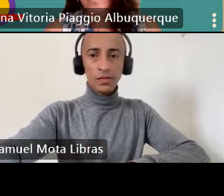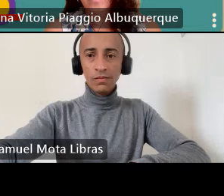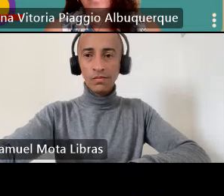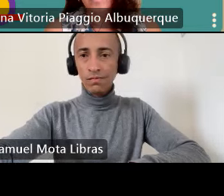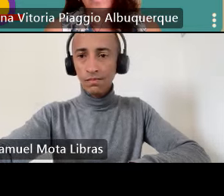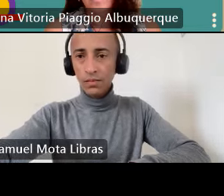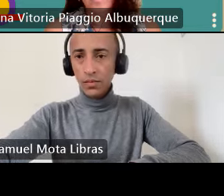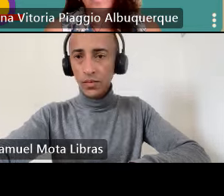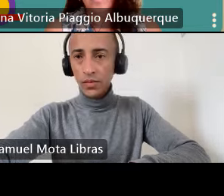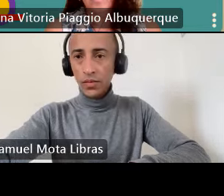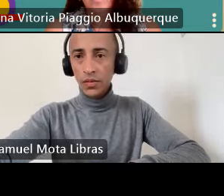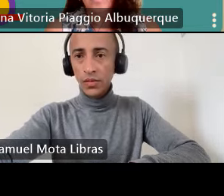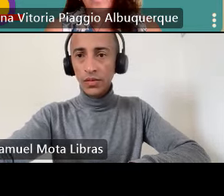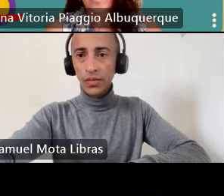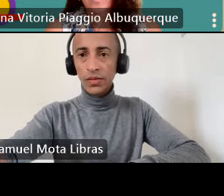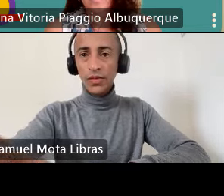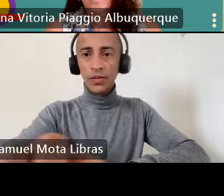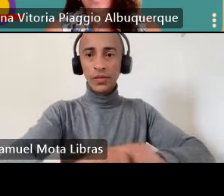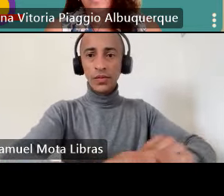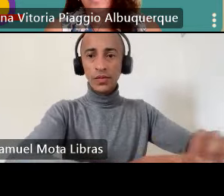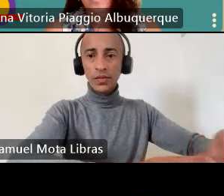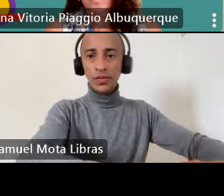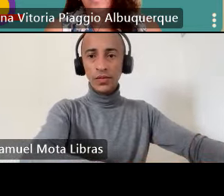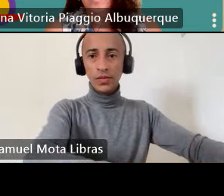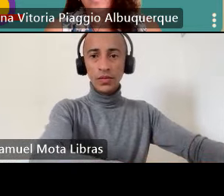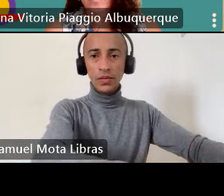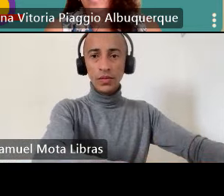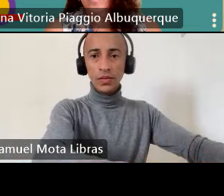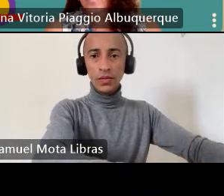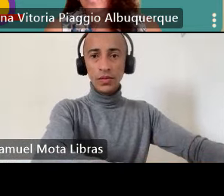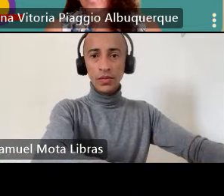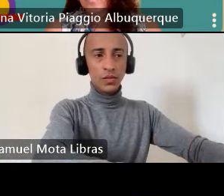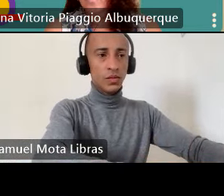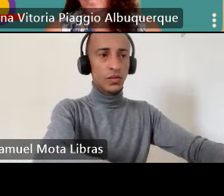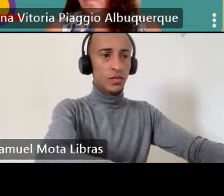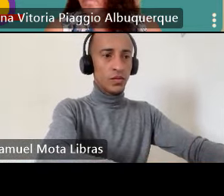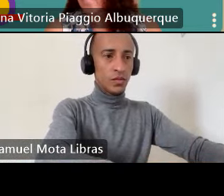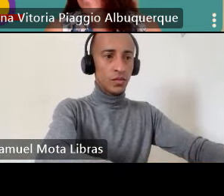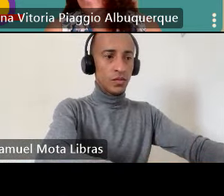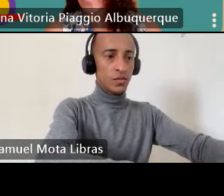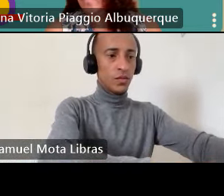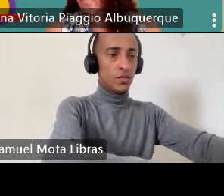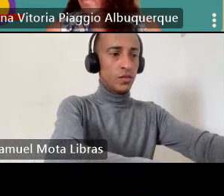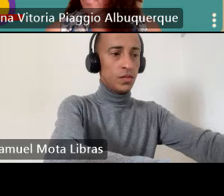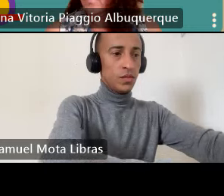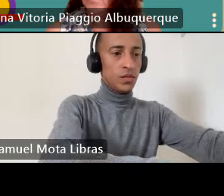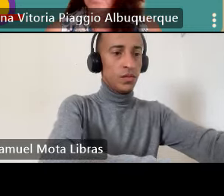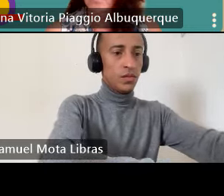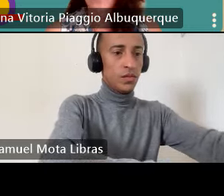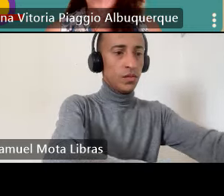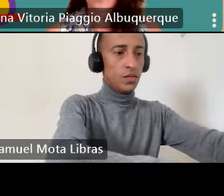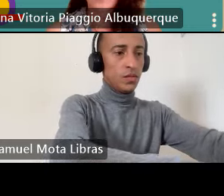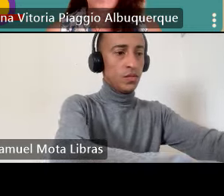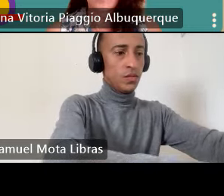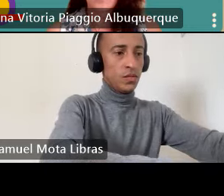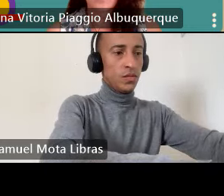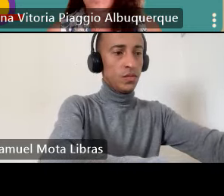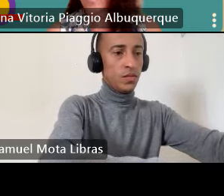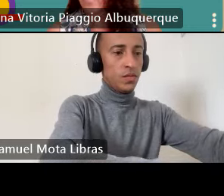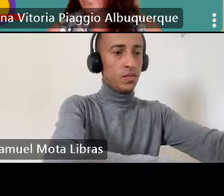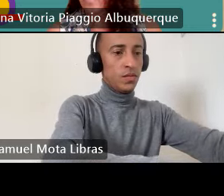né com algum eh com qualquer eh sinal oou indício de Abalo aí a gente olha também e a gente faz